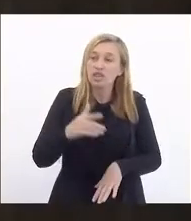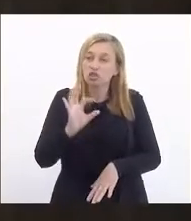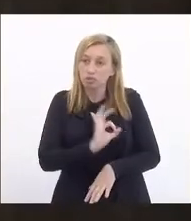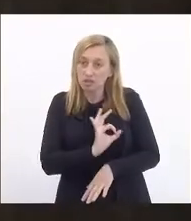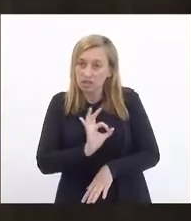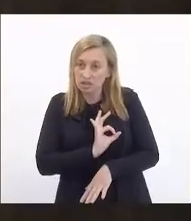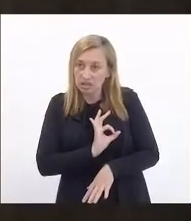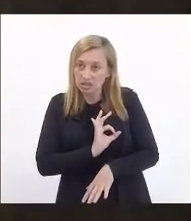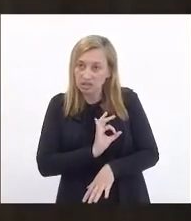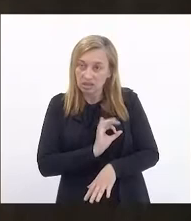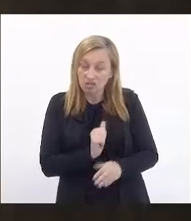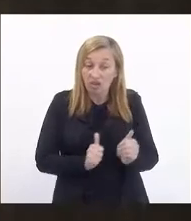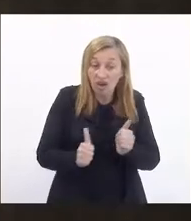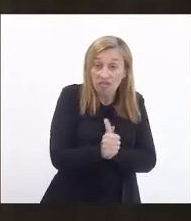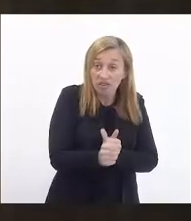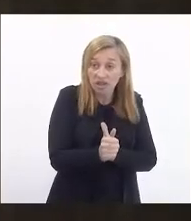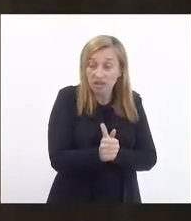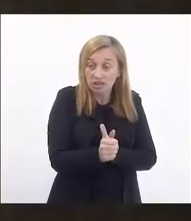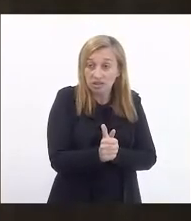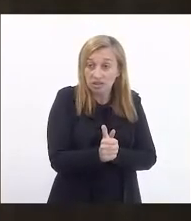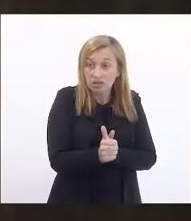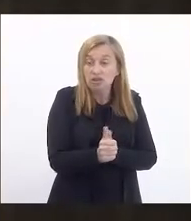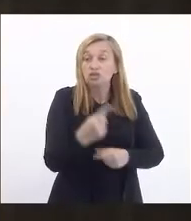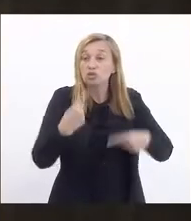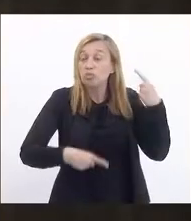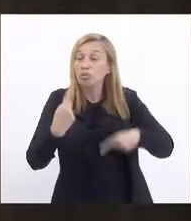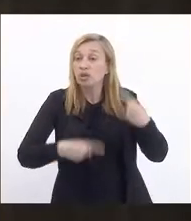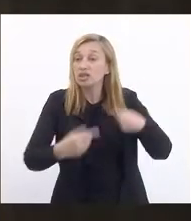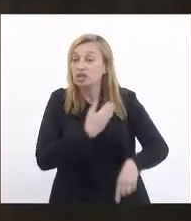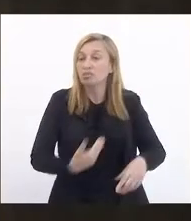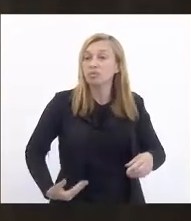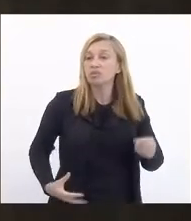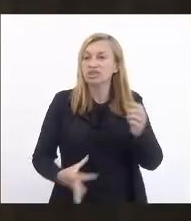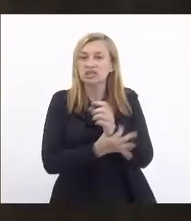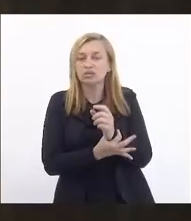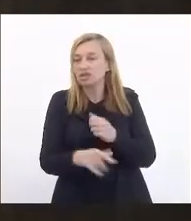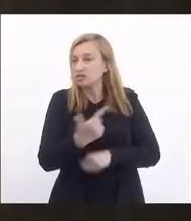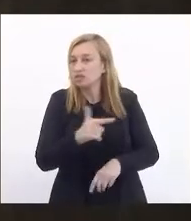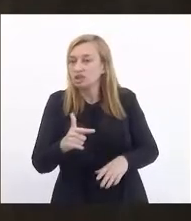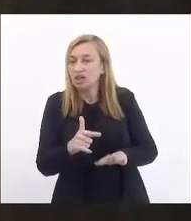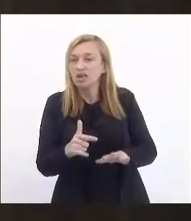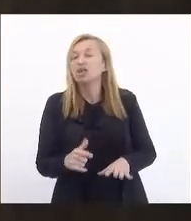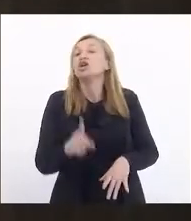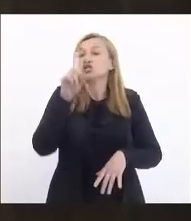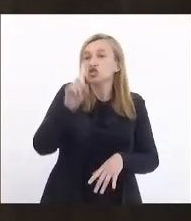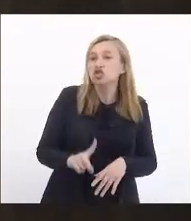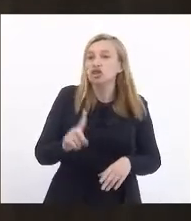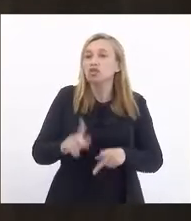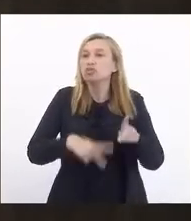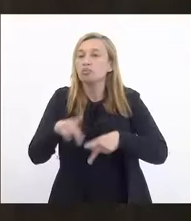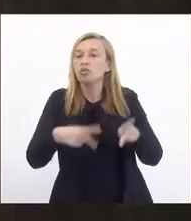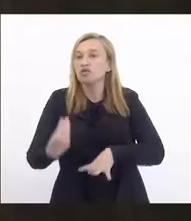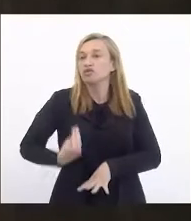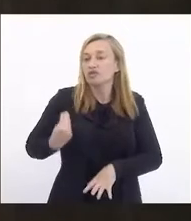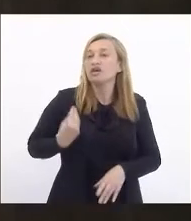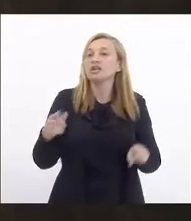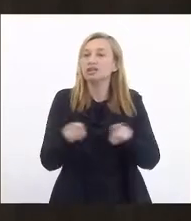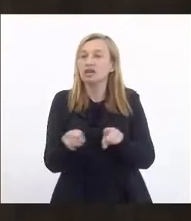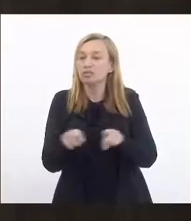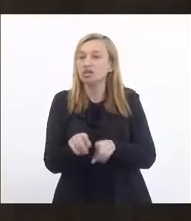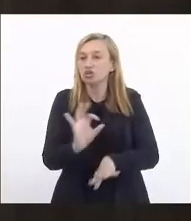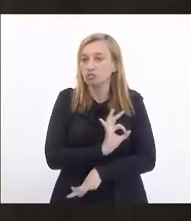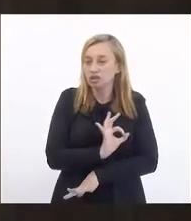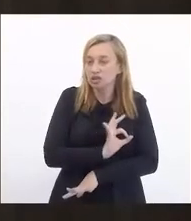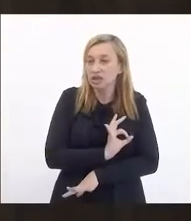vão ser colocados na linha de frente de uma política pública que não assegura nem o direito da população de viver e muito menos dos